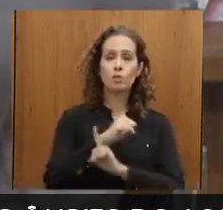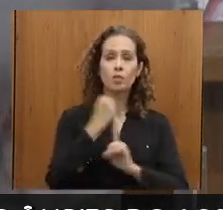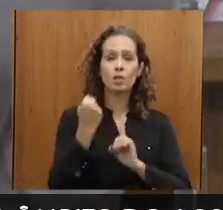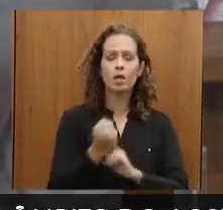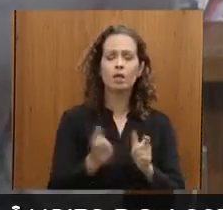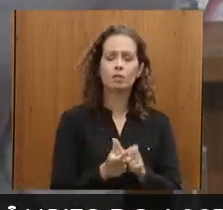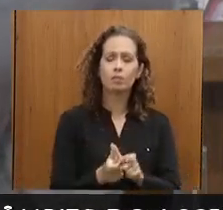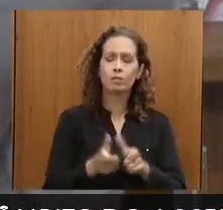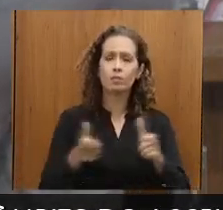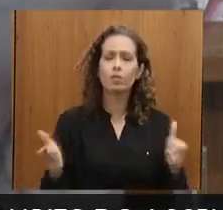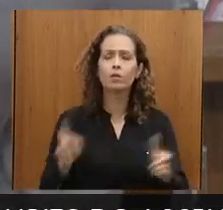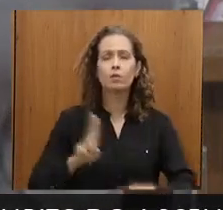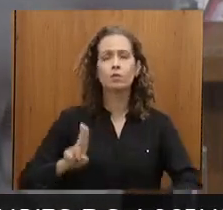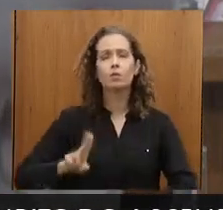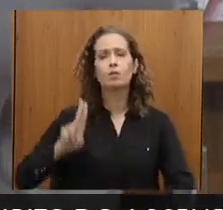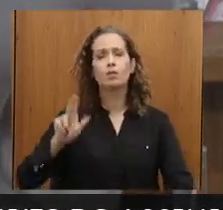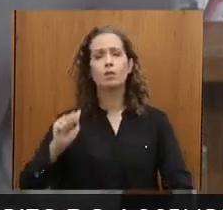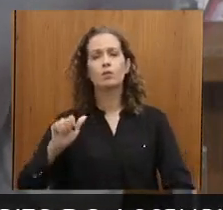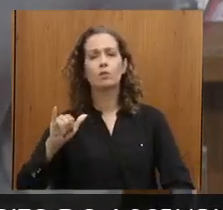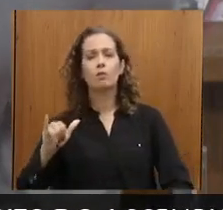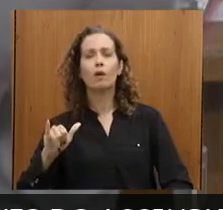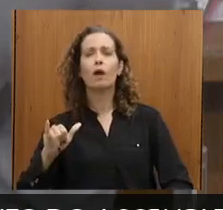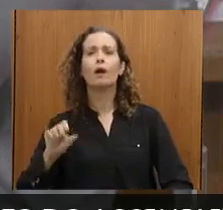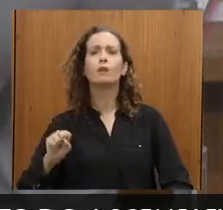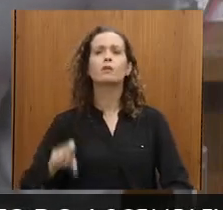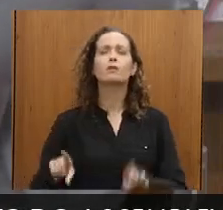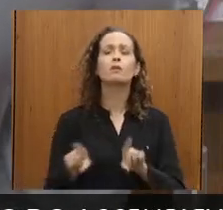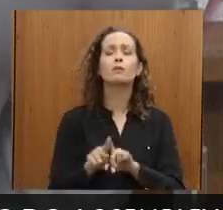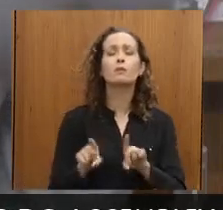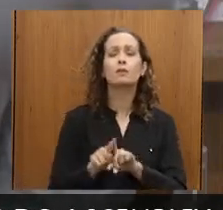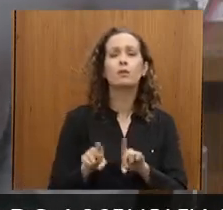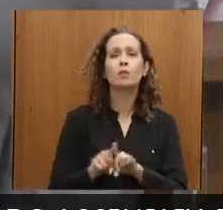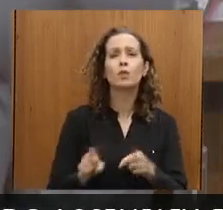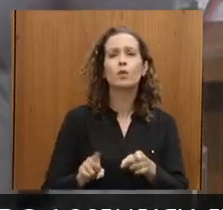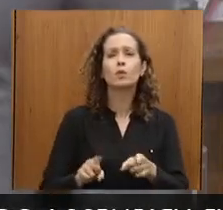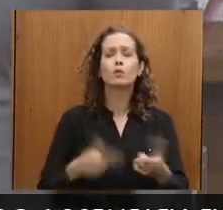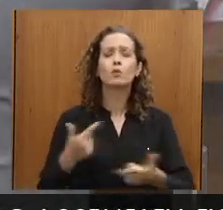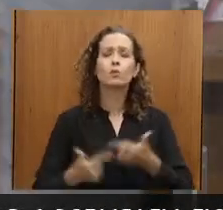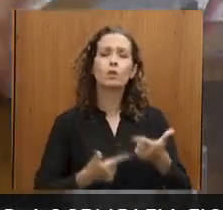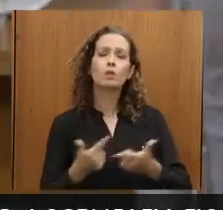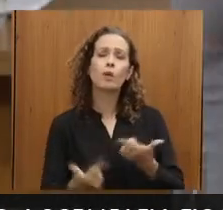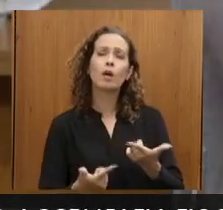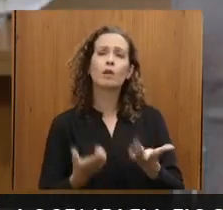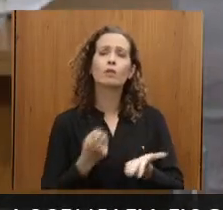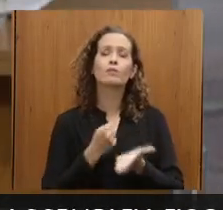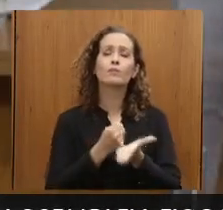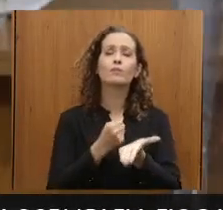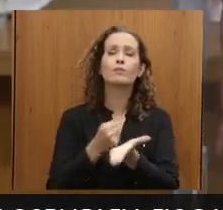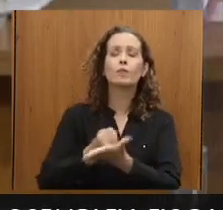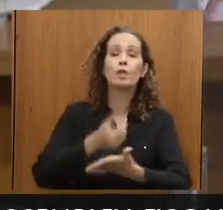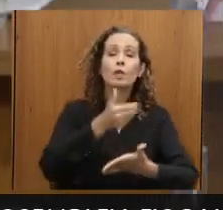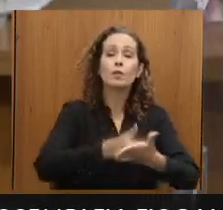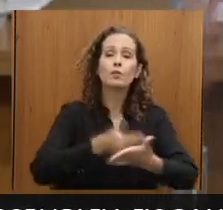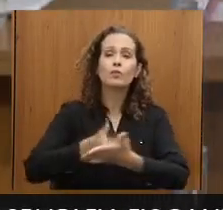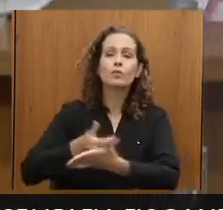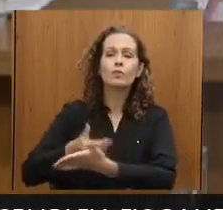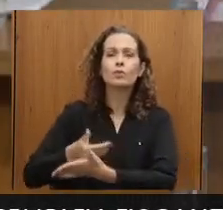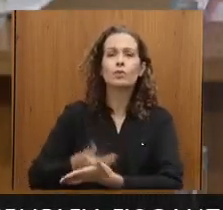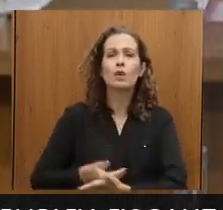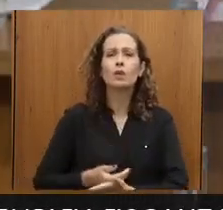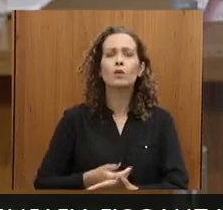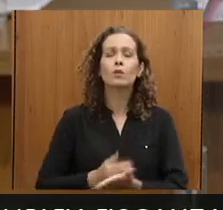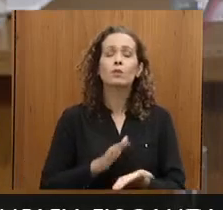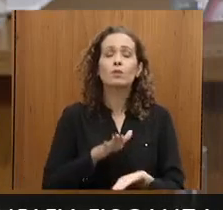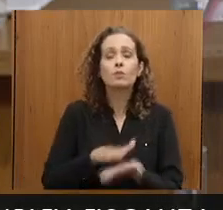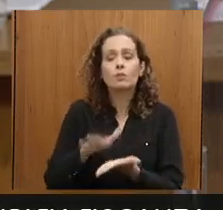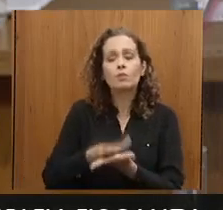meio das UAS, garantindo uma transformação digital que facilite os serviços, garantindo redução de despesas efetivas com a centralização